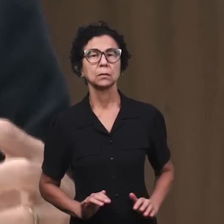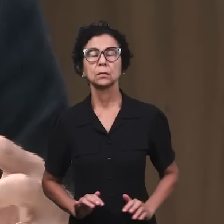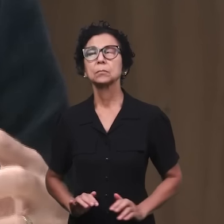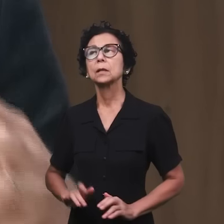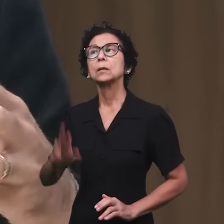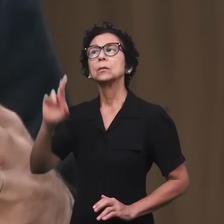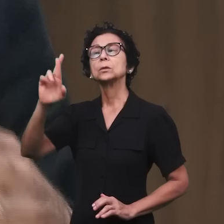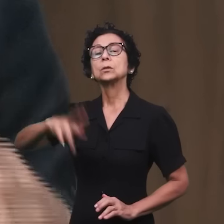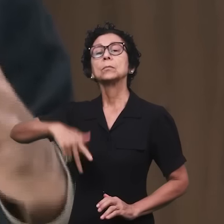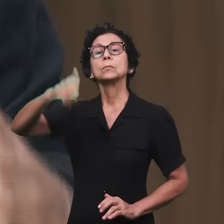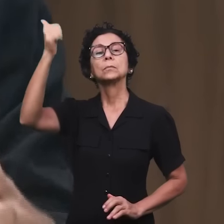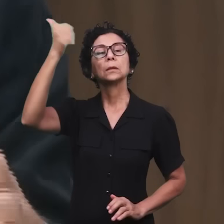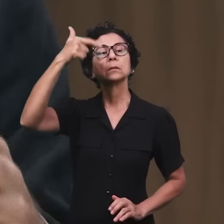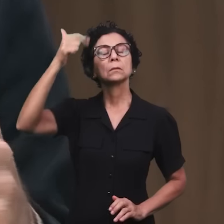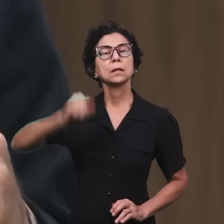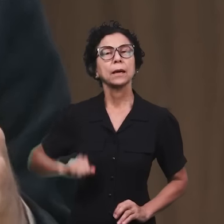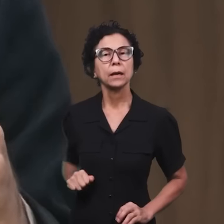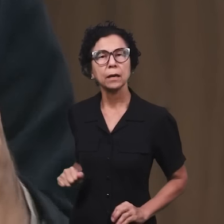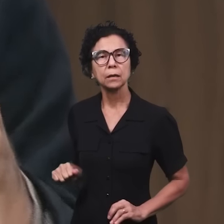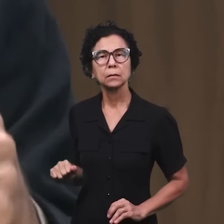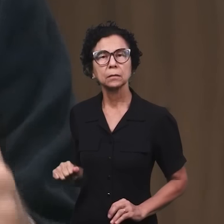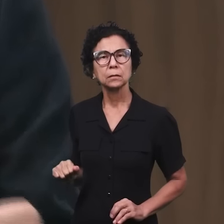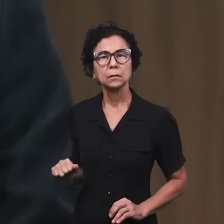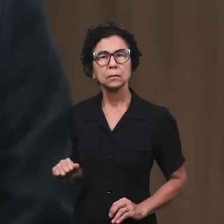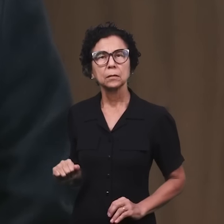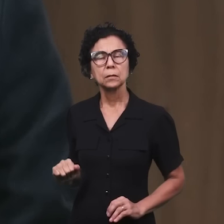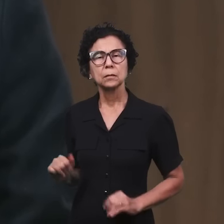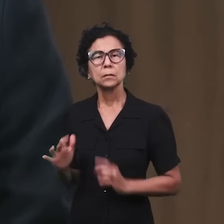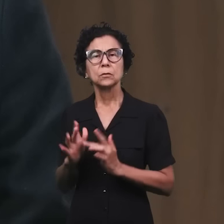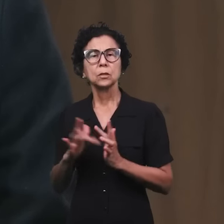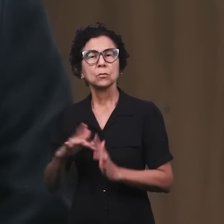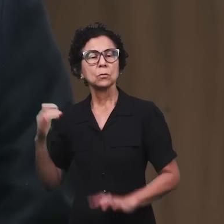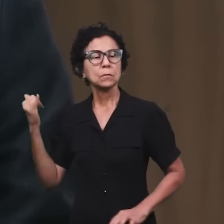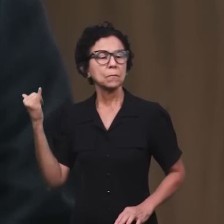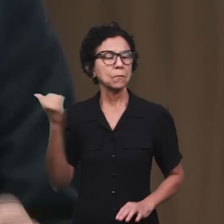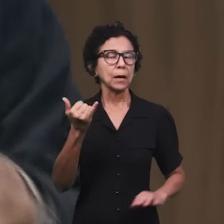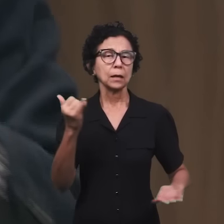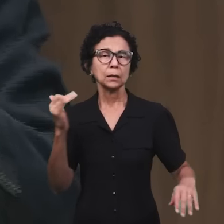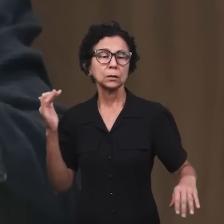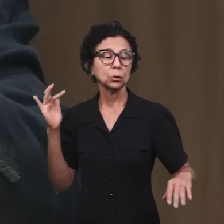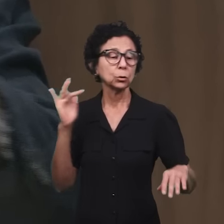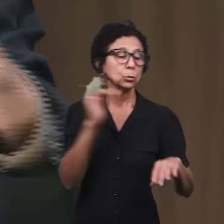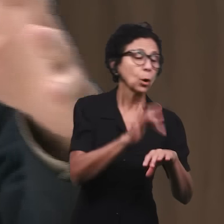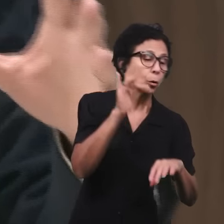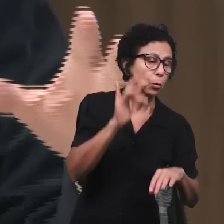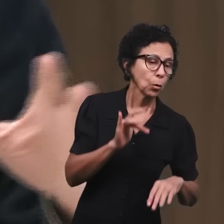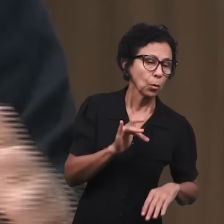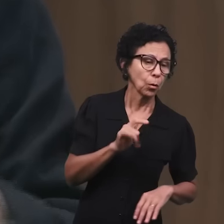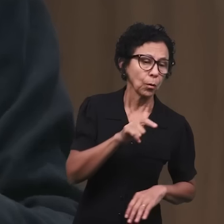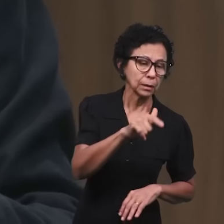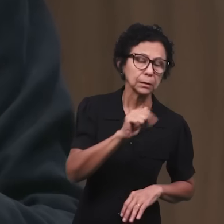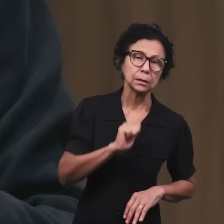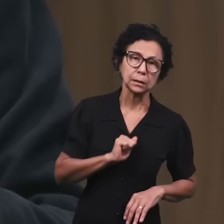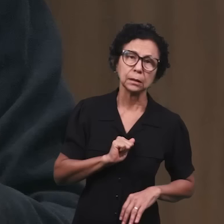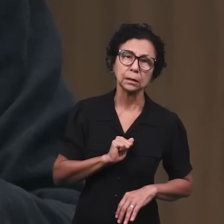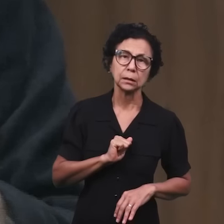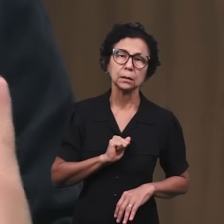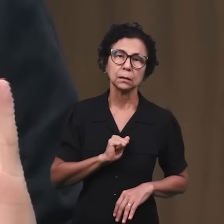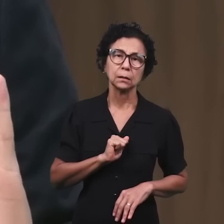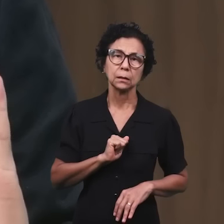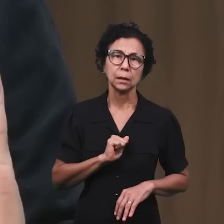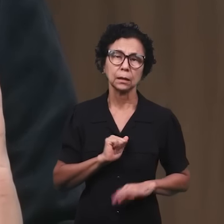Então, Jesus chega e toca, porque aquele toque era necessário para fazer aquela situação